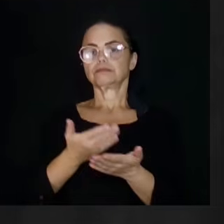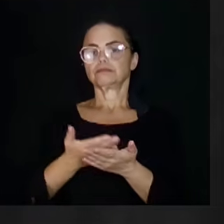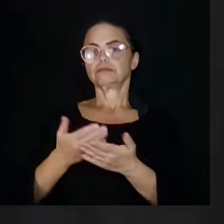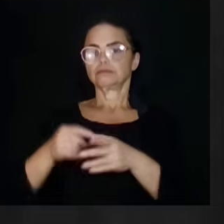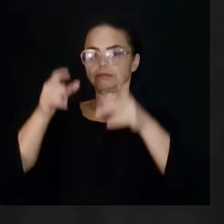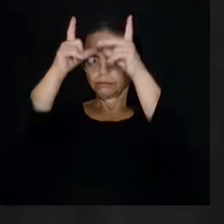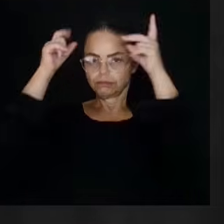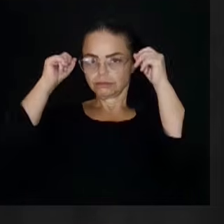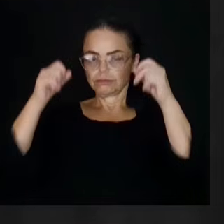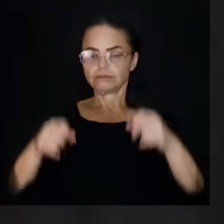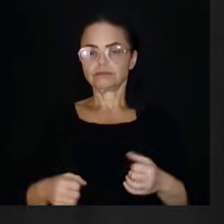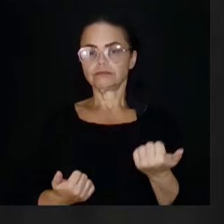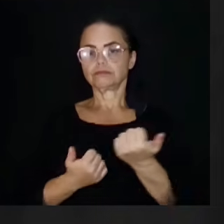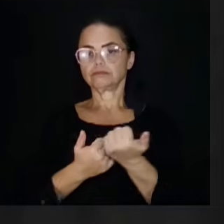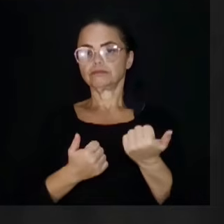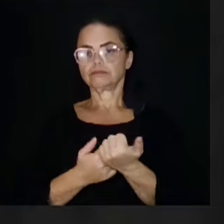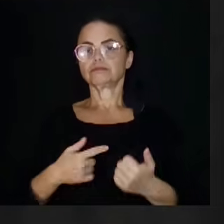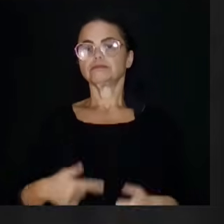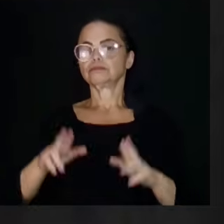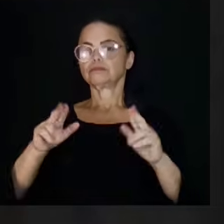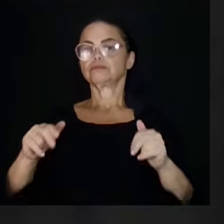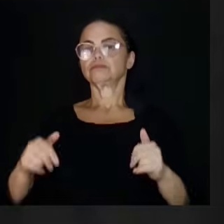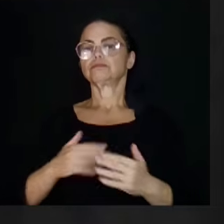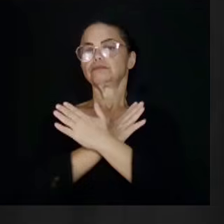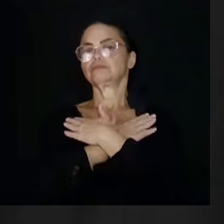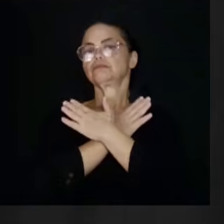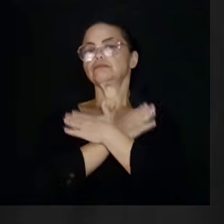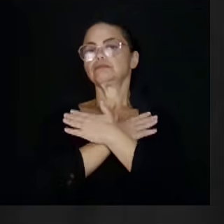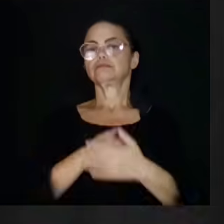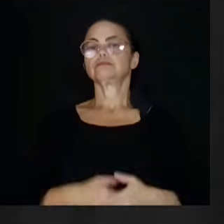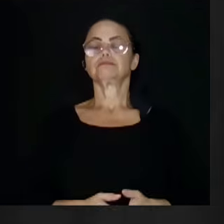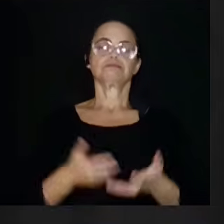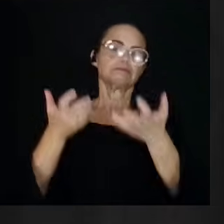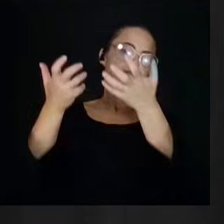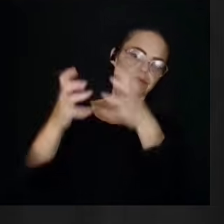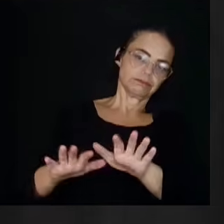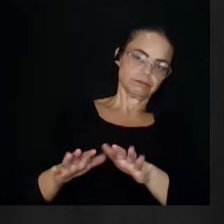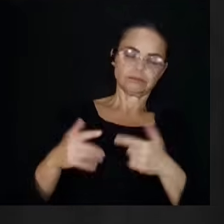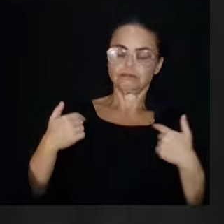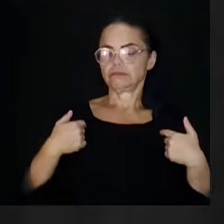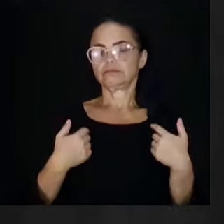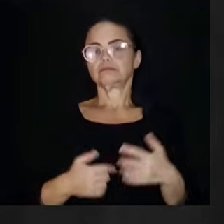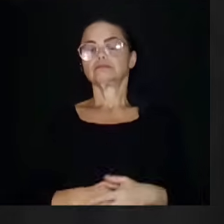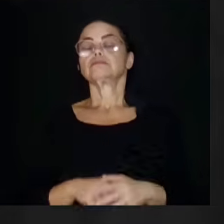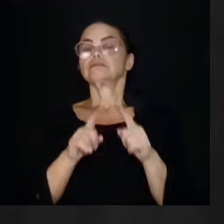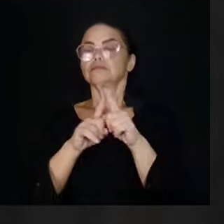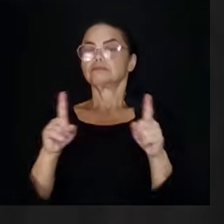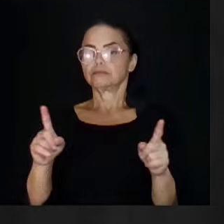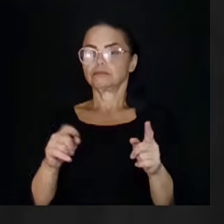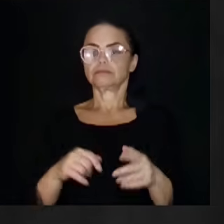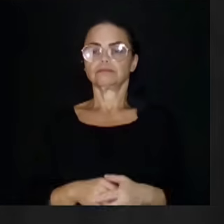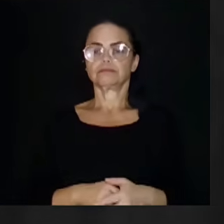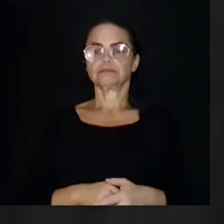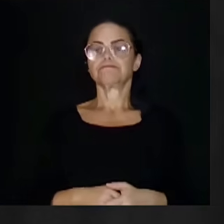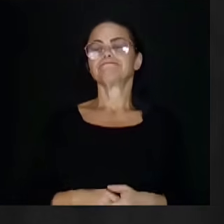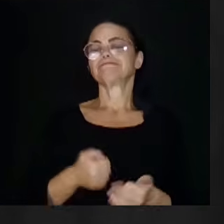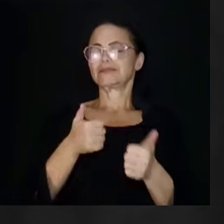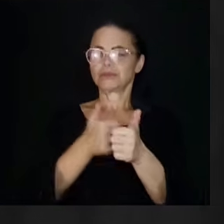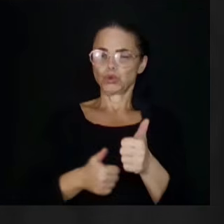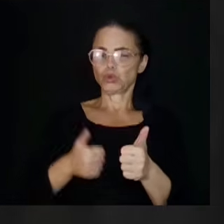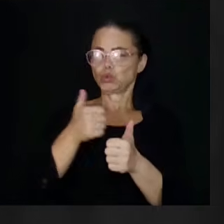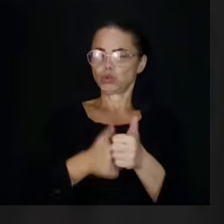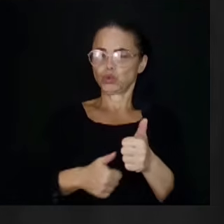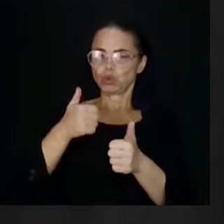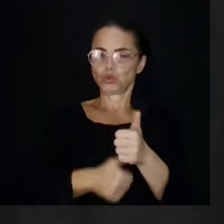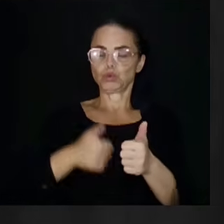daí você não fica desempregada. E eu, não quero isso pra mim. Mas ela ficava insistindo, eu falei, vou lá fazer o